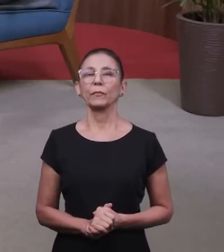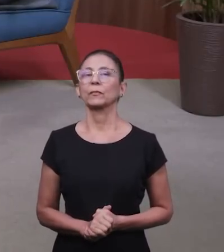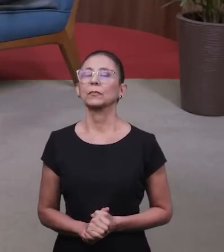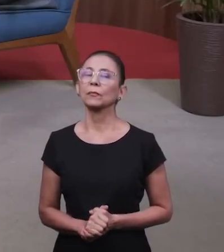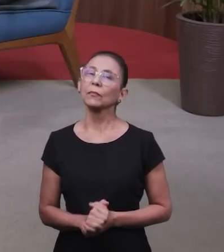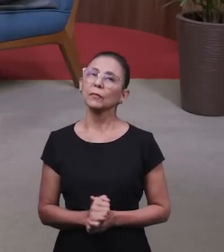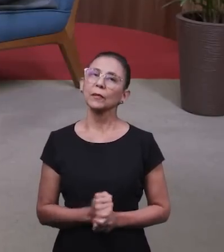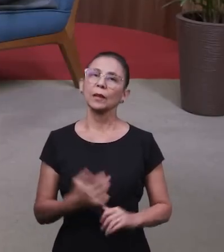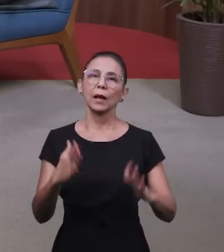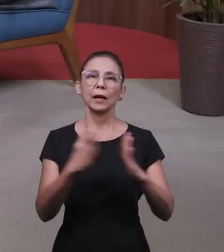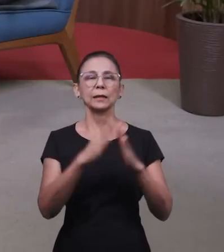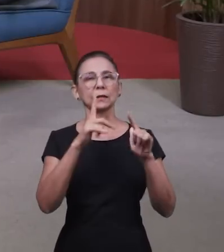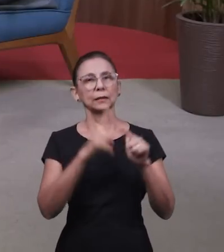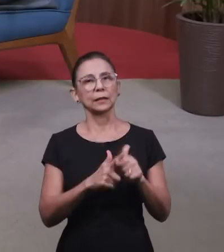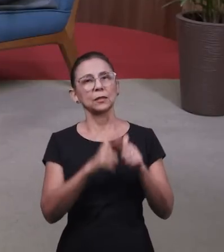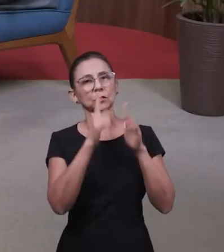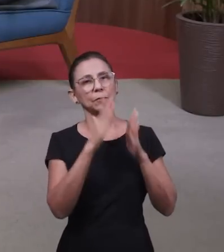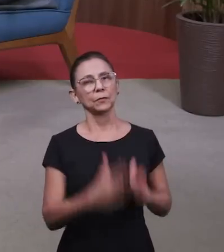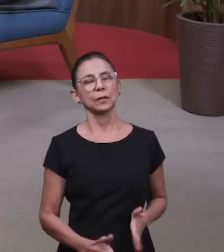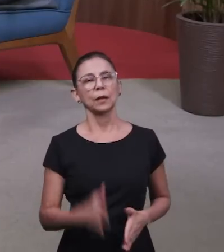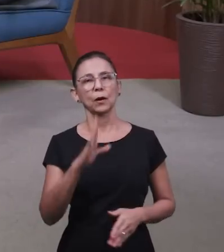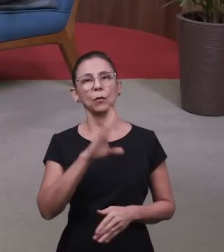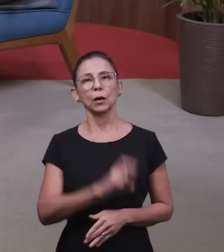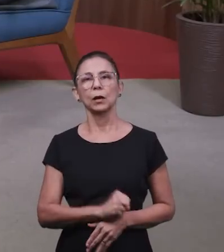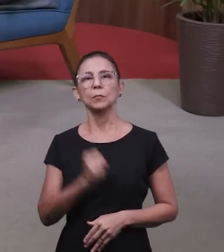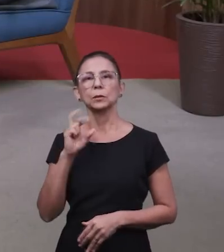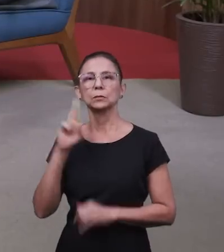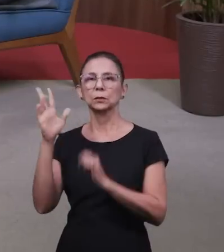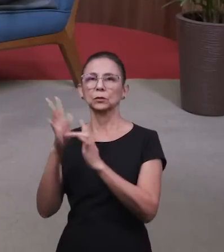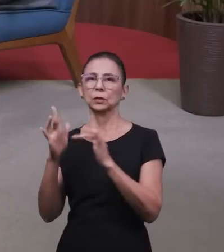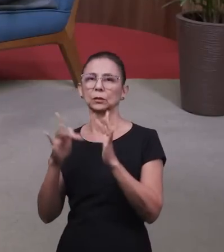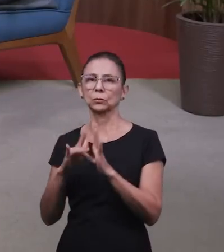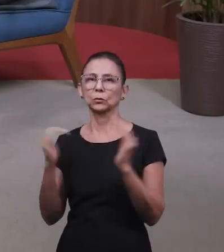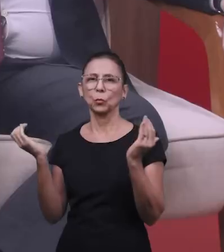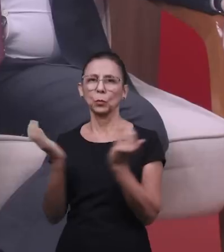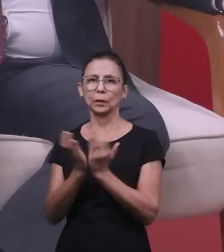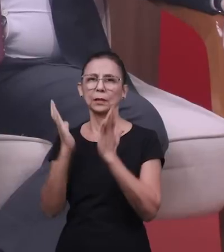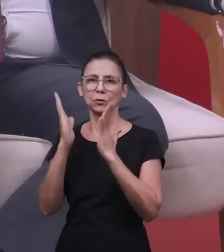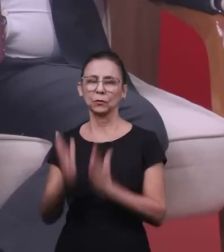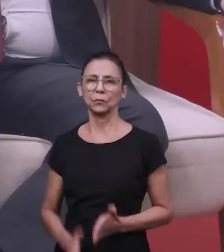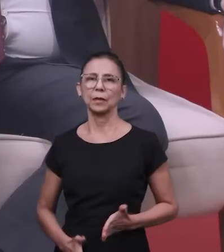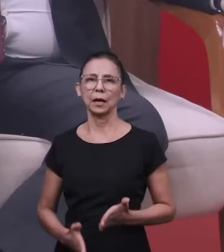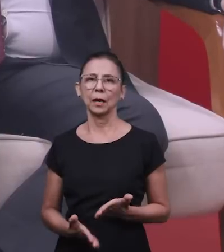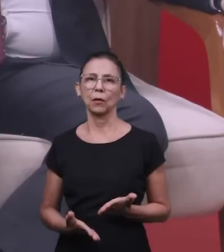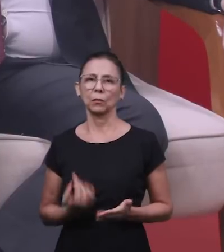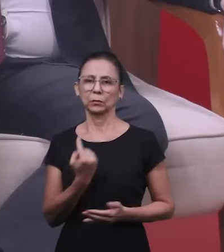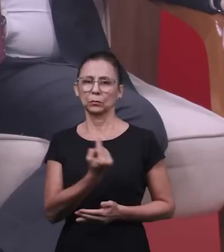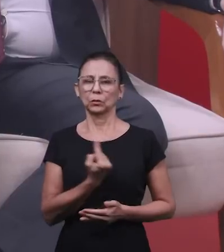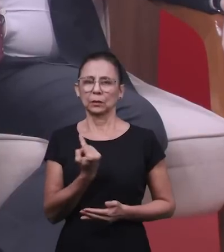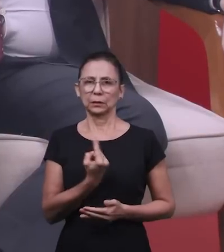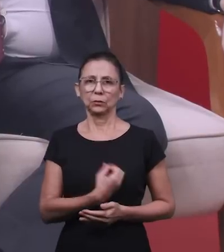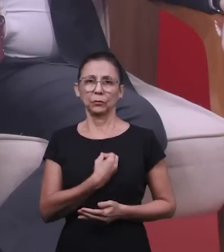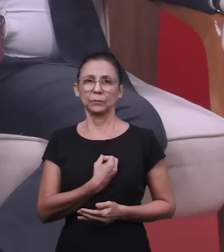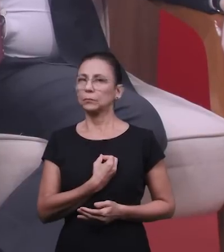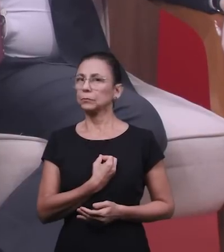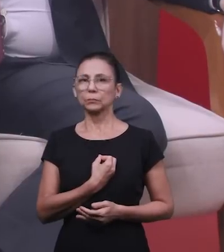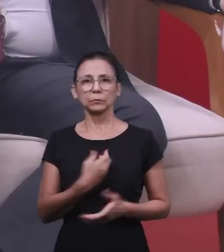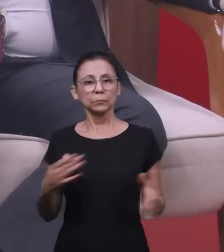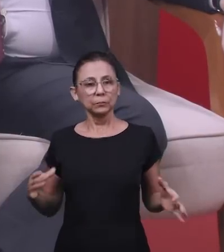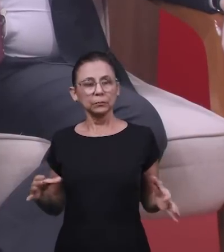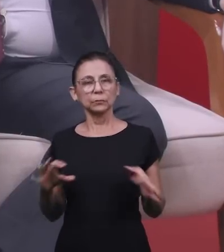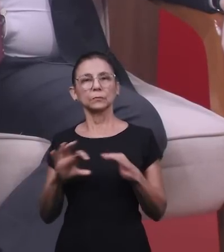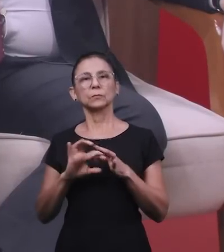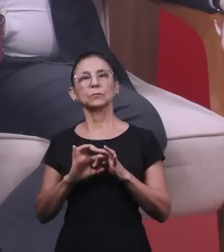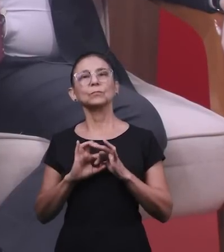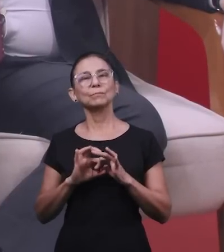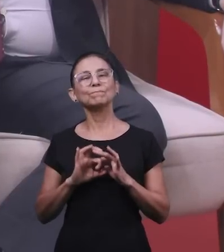os retos te amam. A igreja é fiel, crente fiel, ele não quer viver isolado. Amém. Ele quer estar